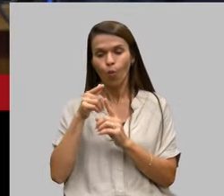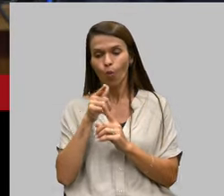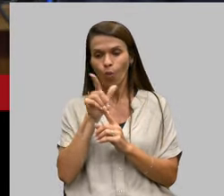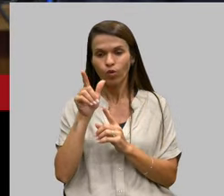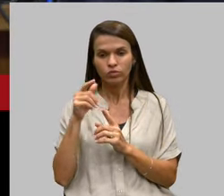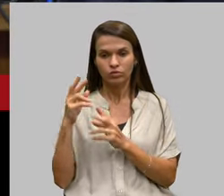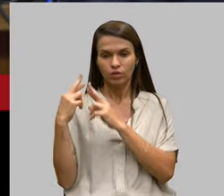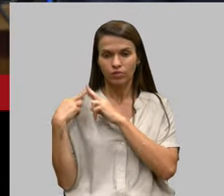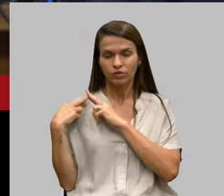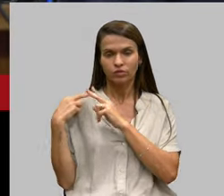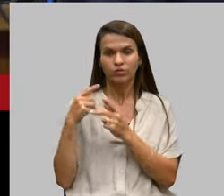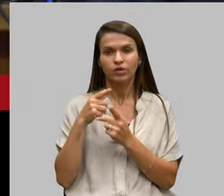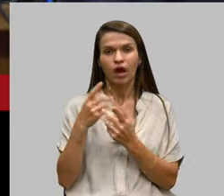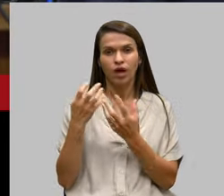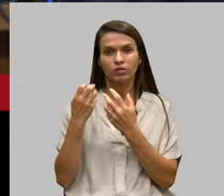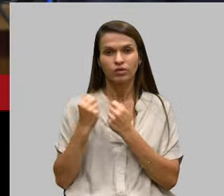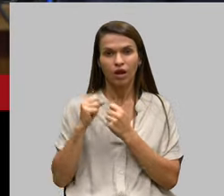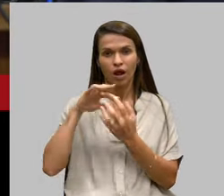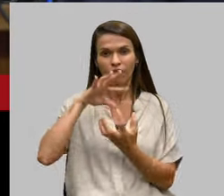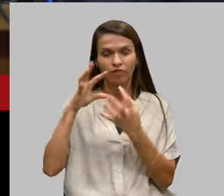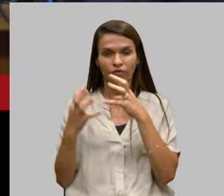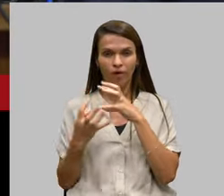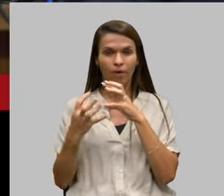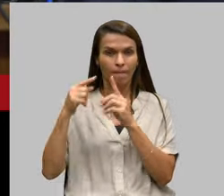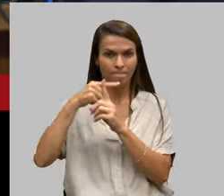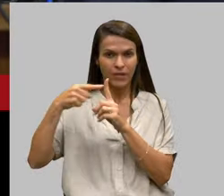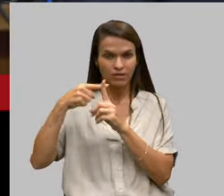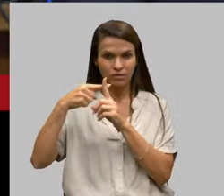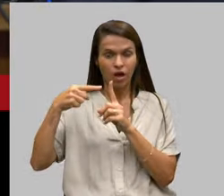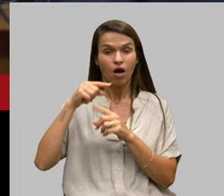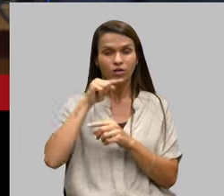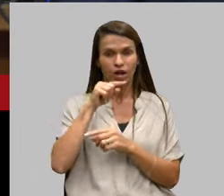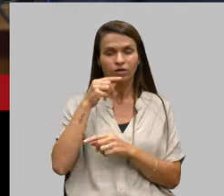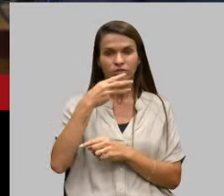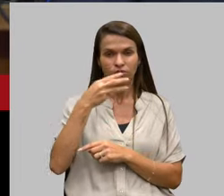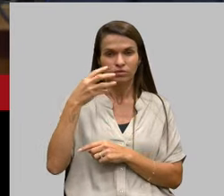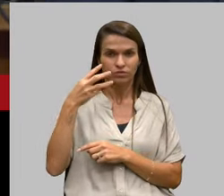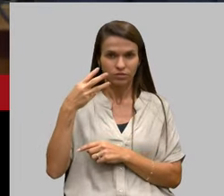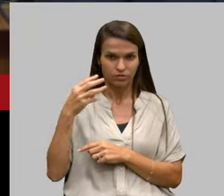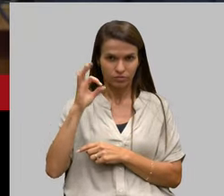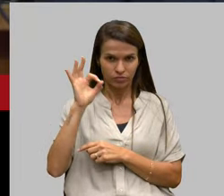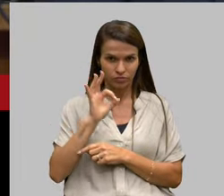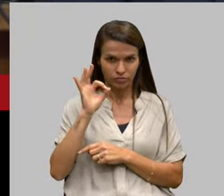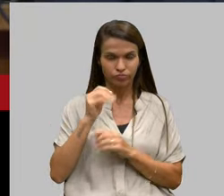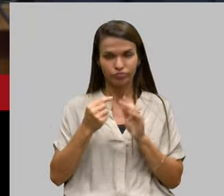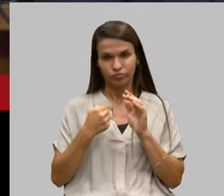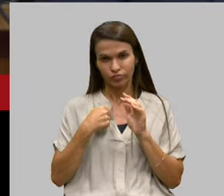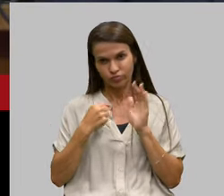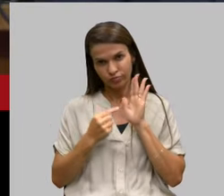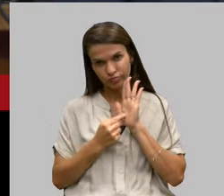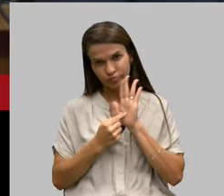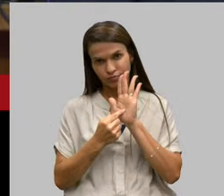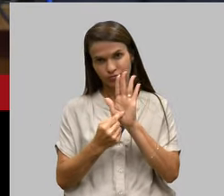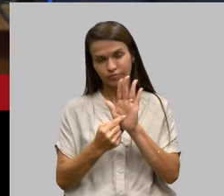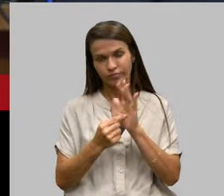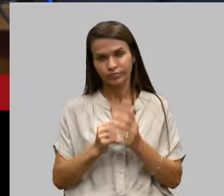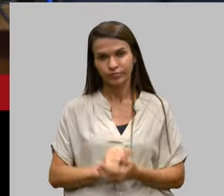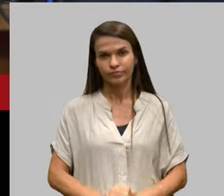alguns dispositivos é dali que vem aqueles 33% que eu apresentei